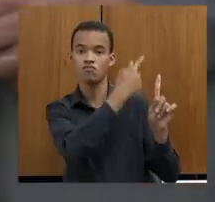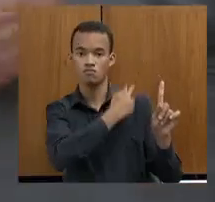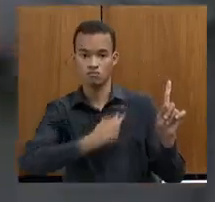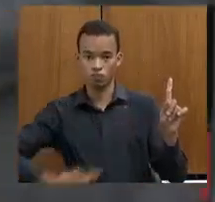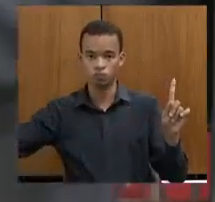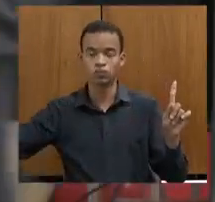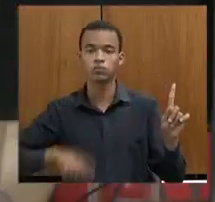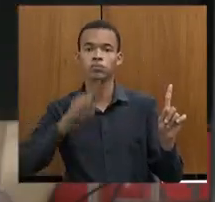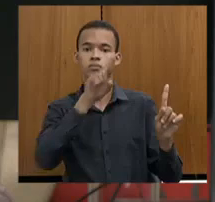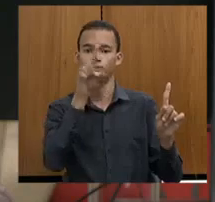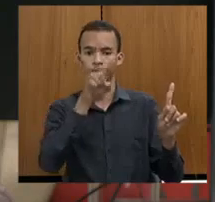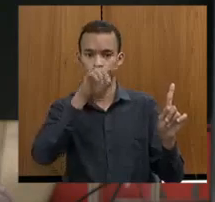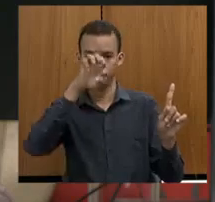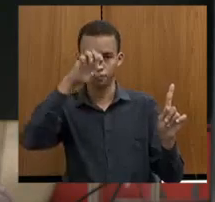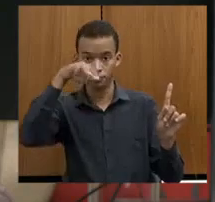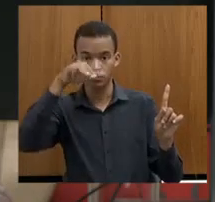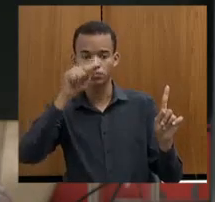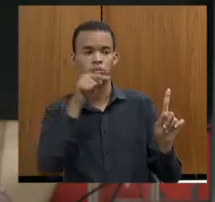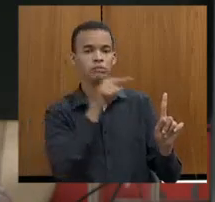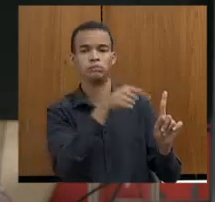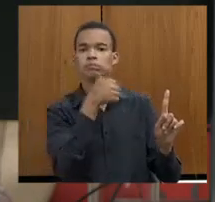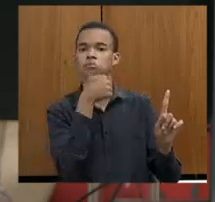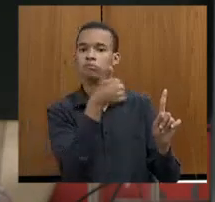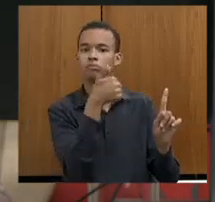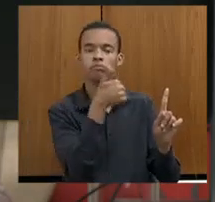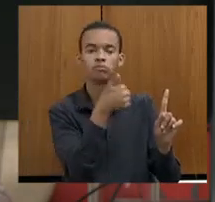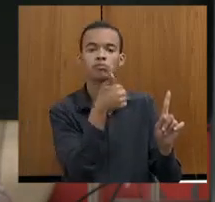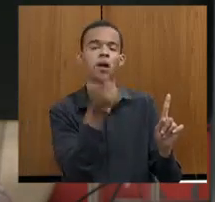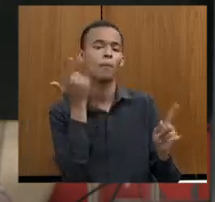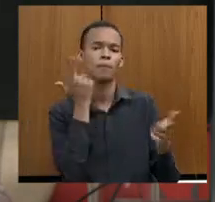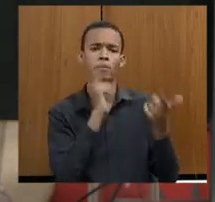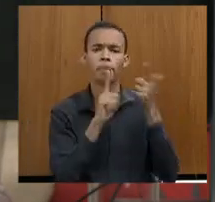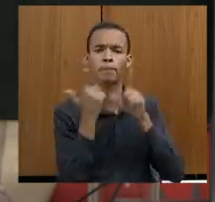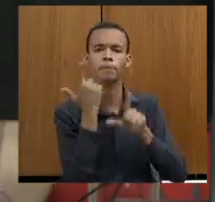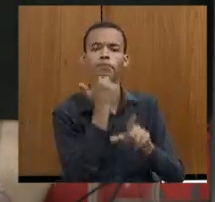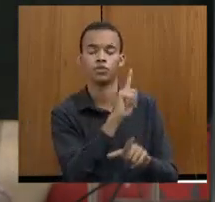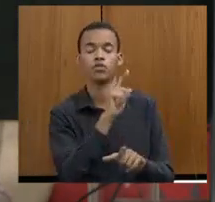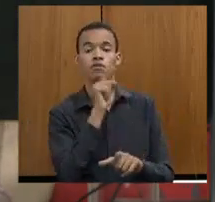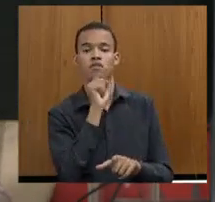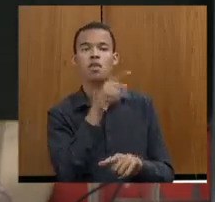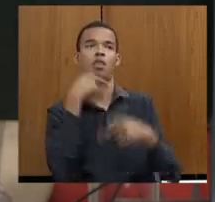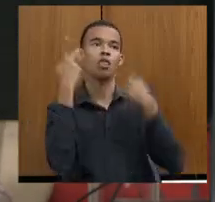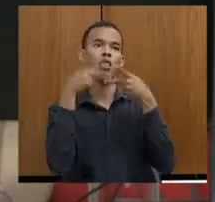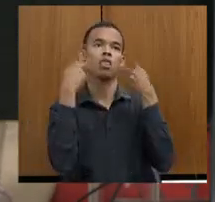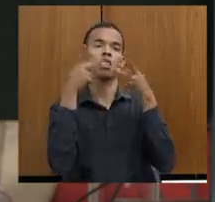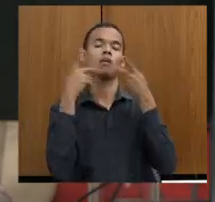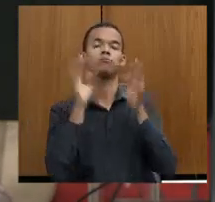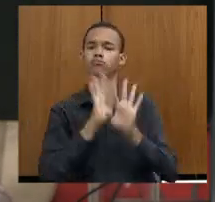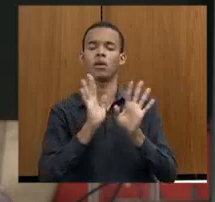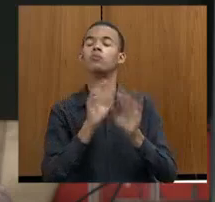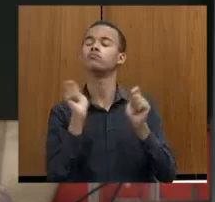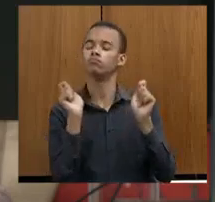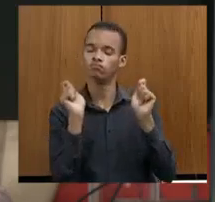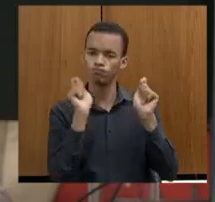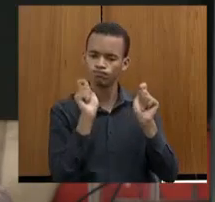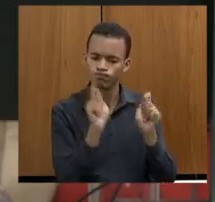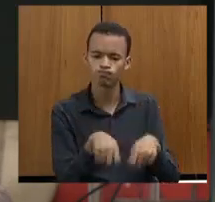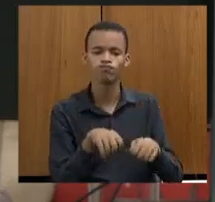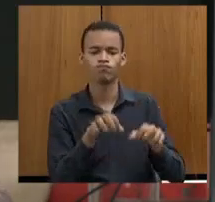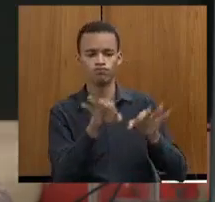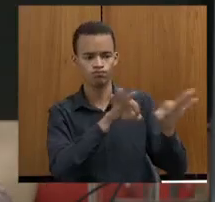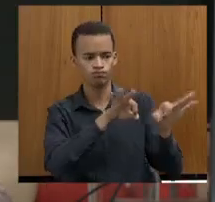ciclo dele a frente do governo de Minas ele fez ele mostrou como se faz